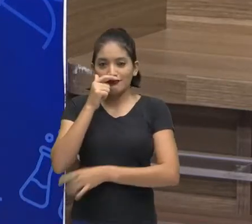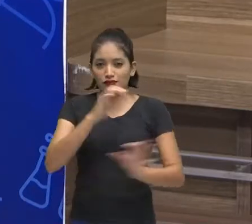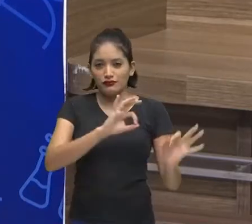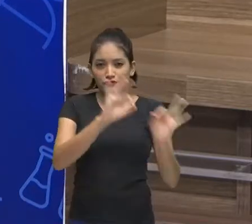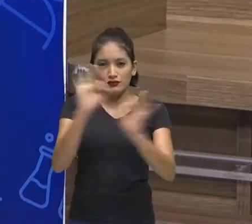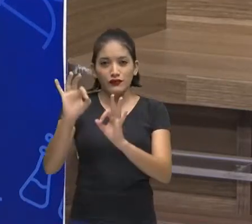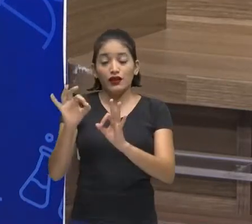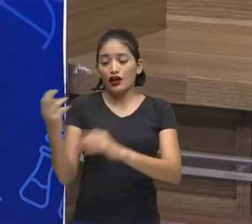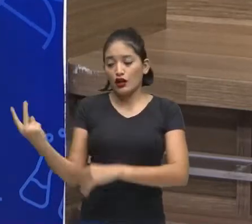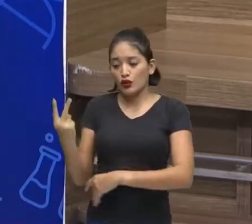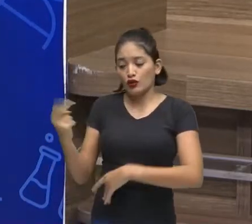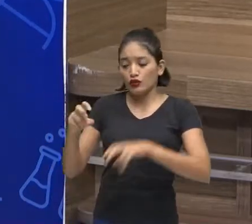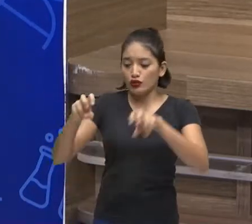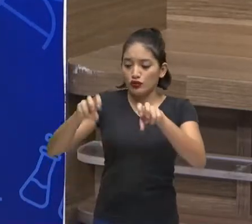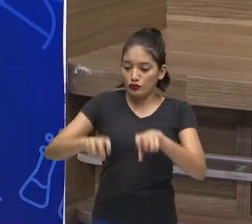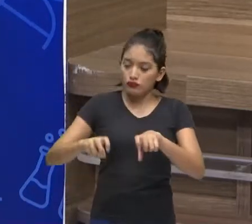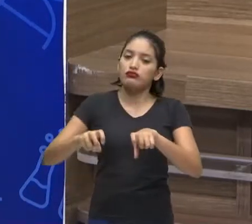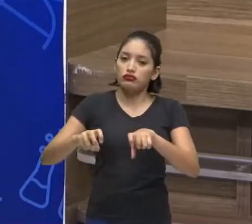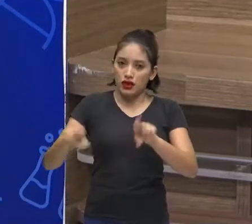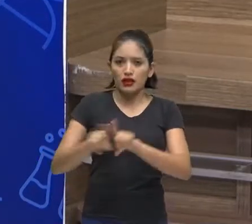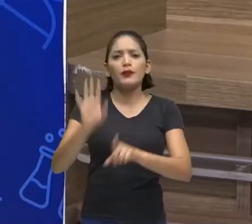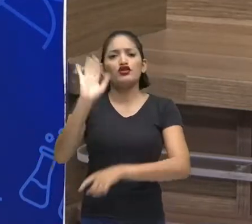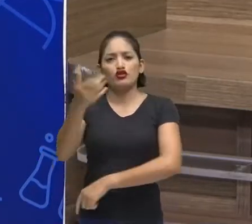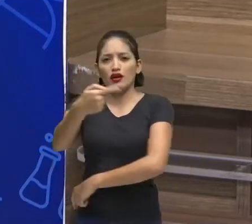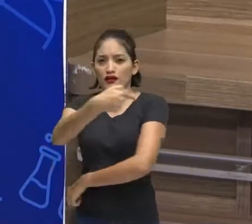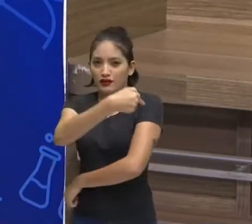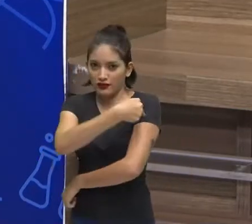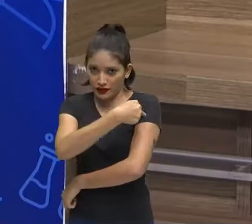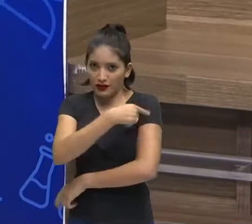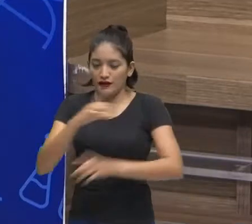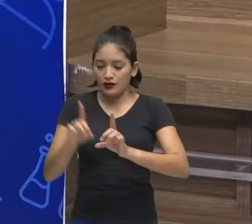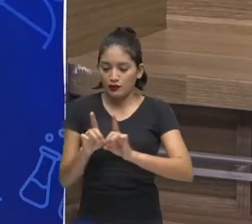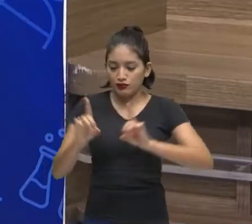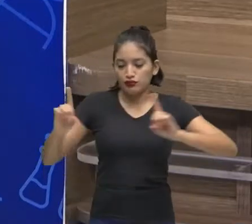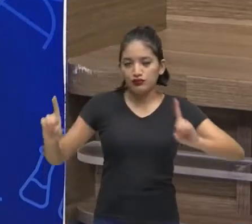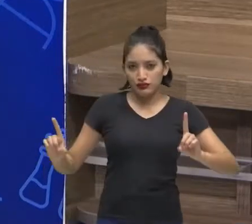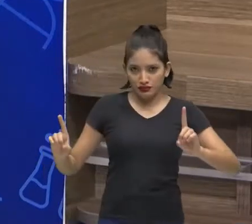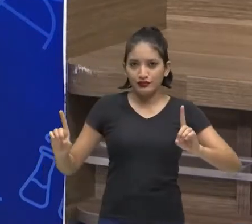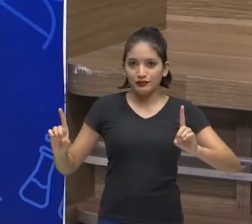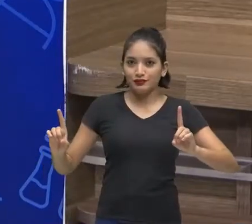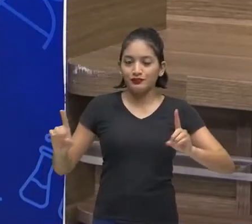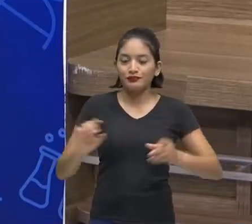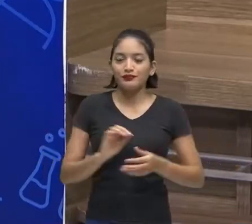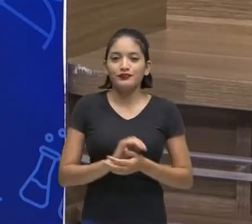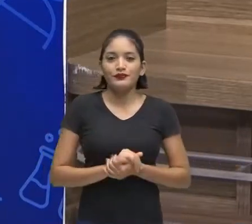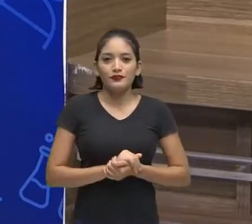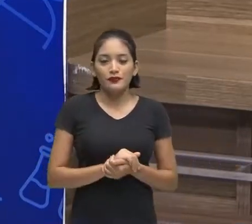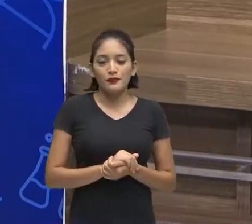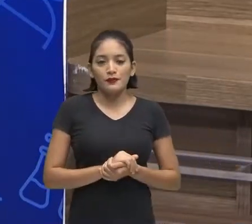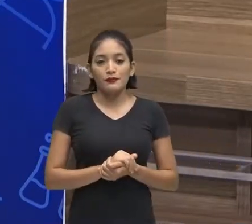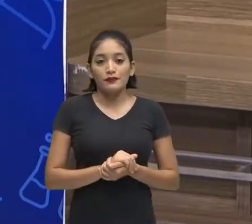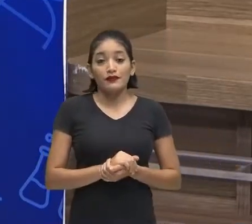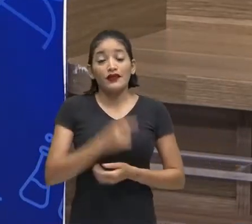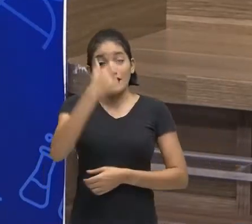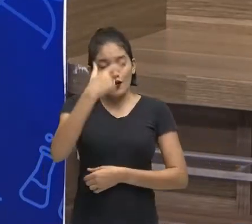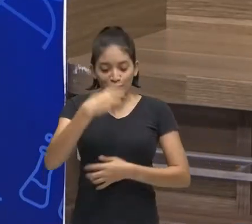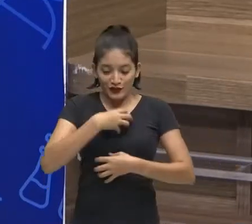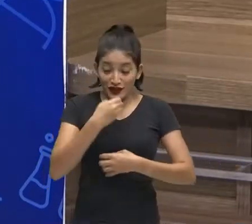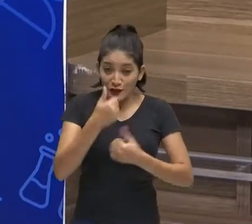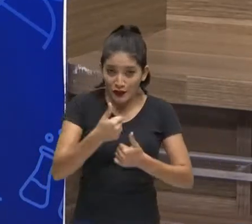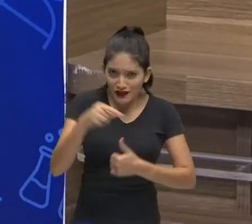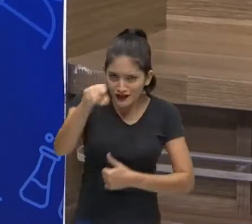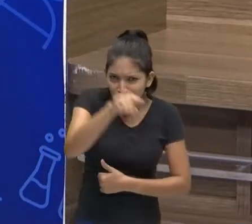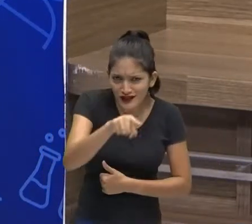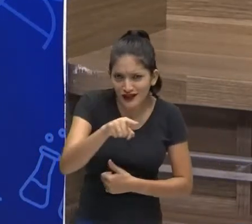na bancada, devidamente vacinados, com distanciamento social. E aí, eu estou muito bem. E